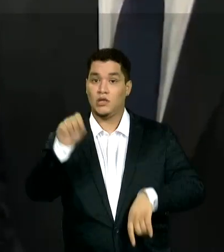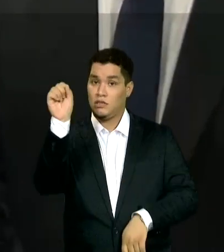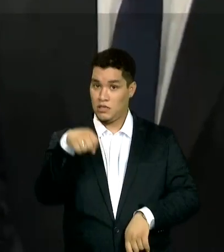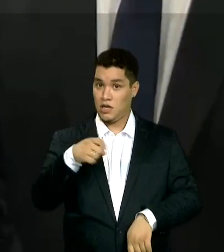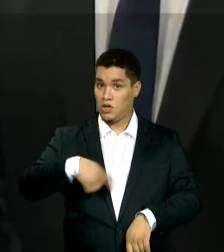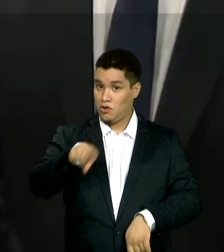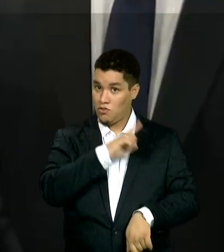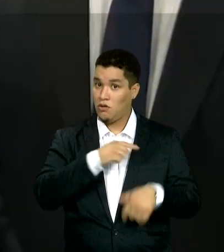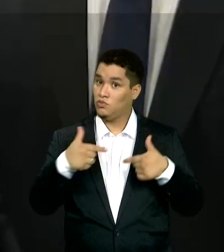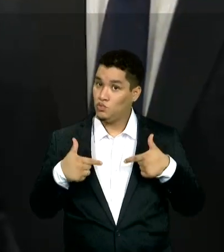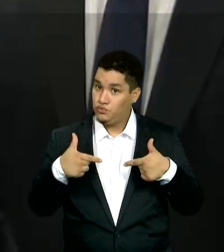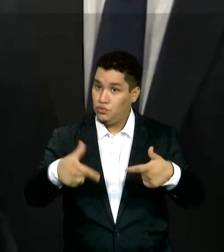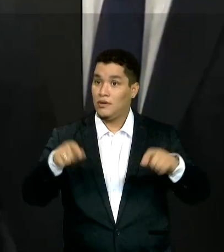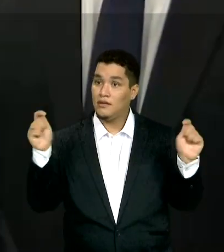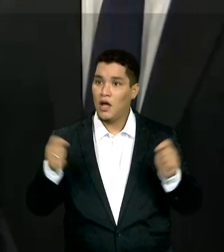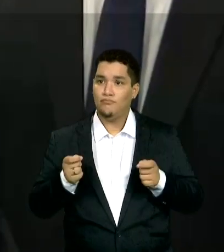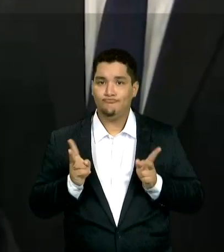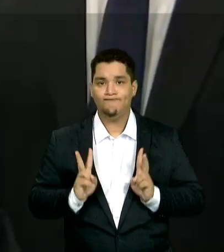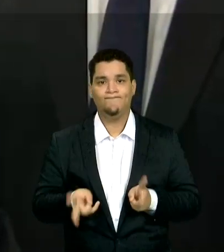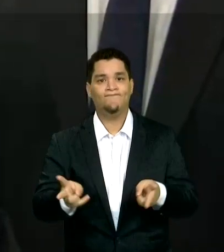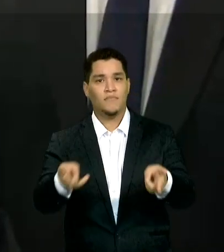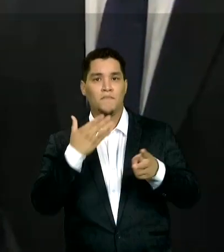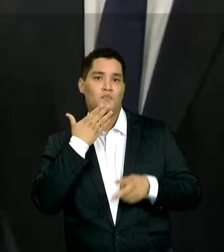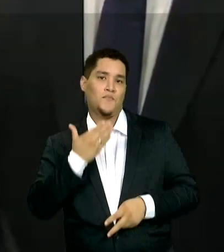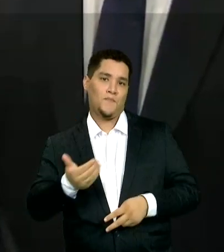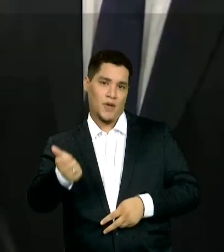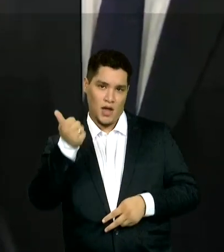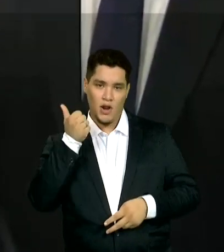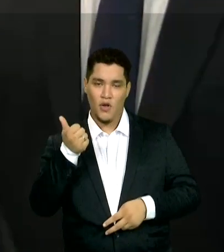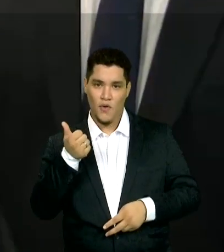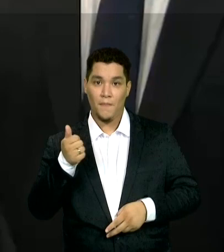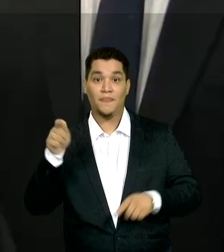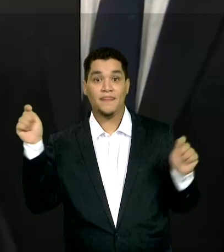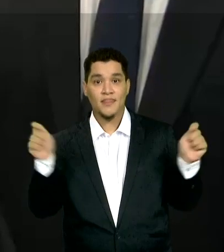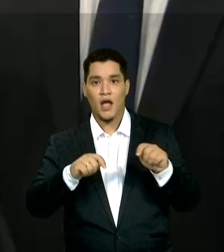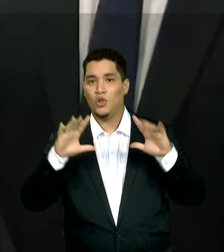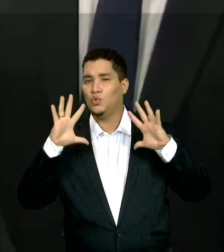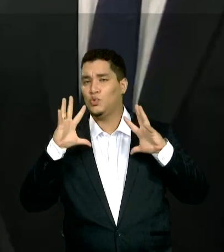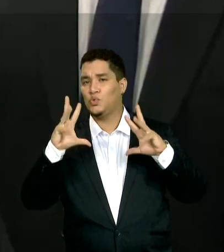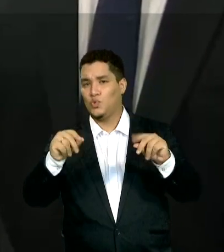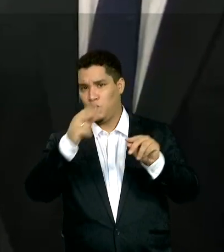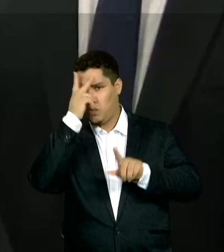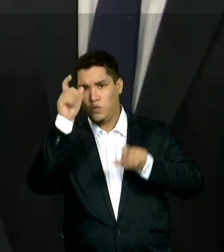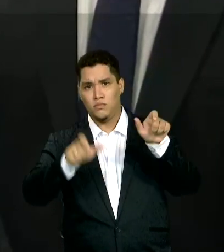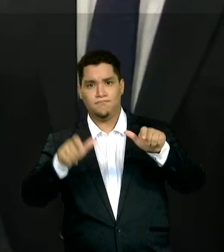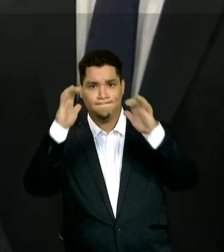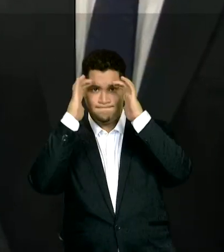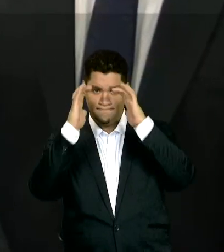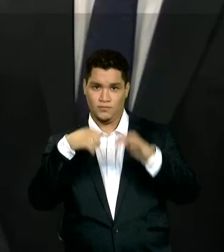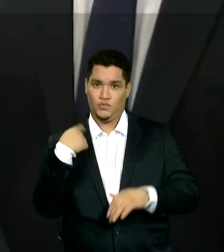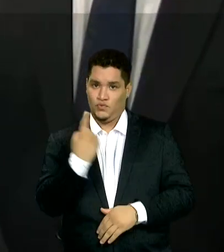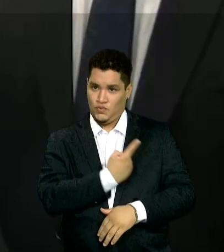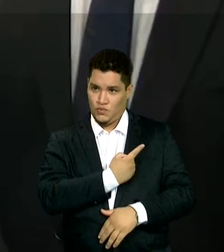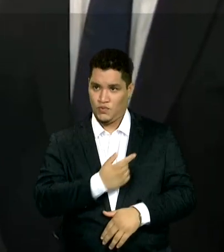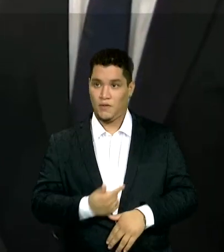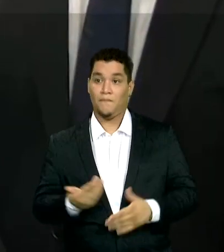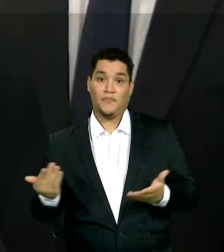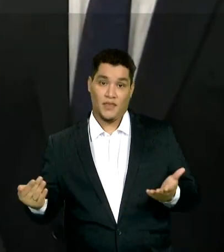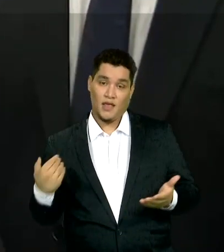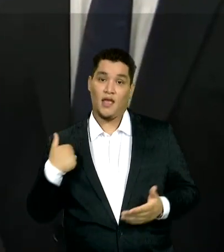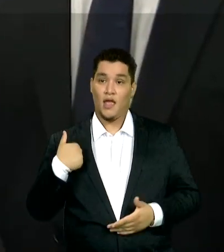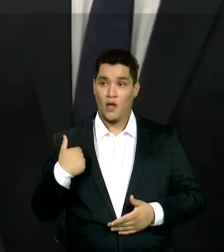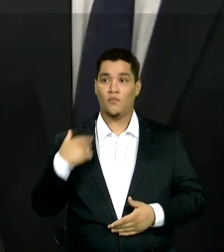batalhar para que ela seja corriqueiramente respeitada pelo nosso mandato. A gente ocupa o mandato de deputado